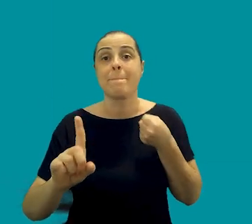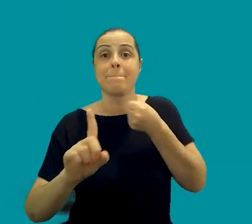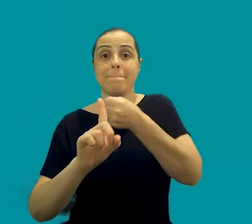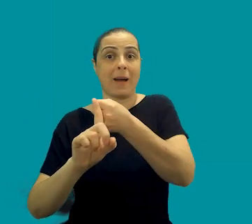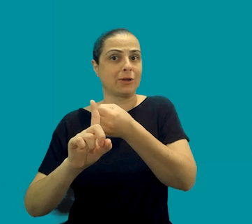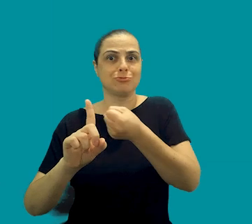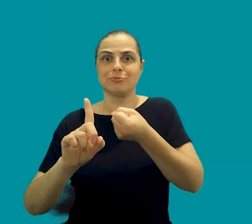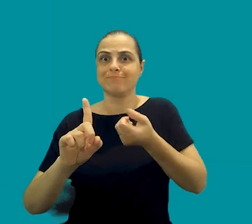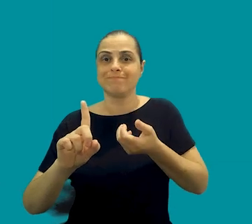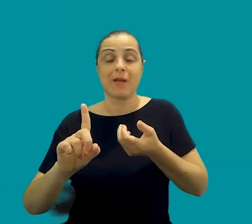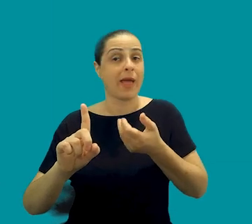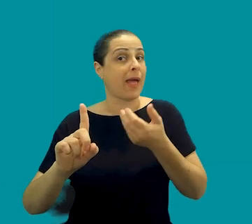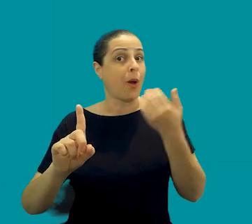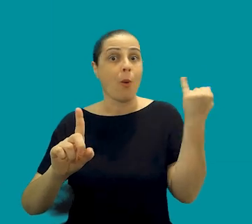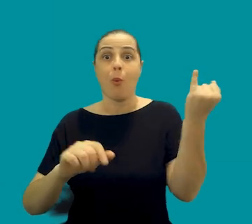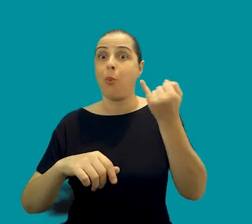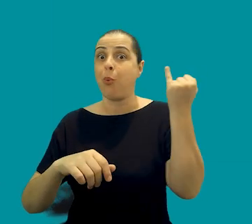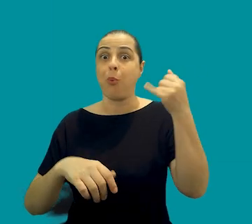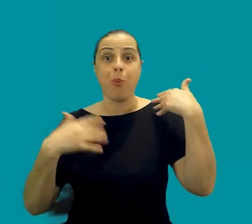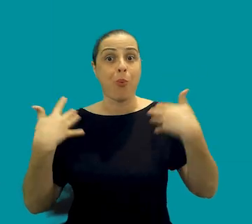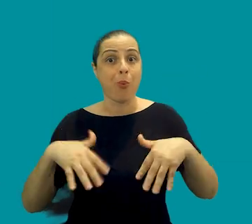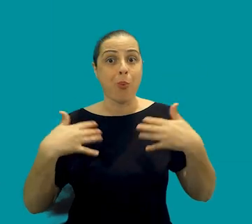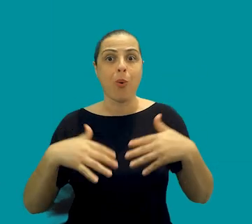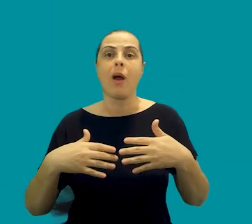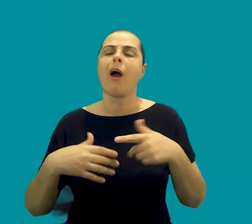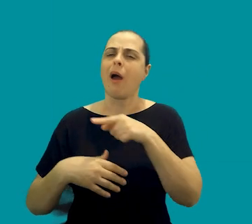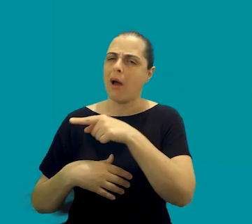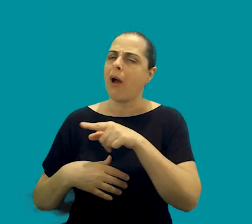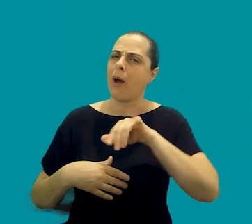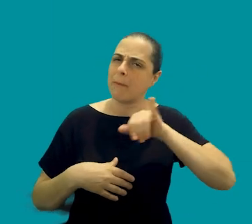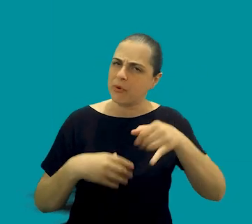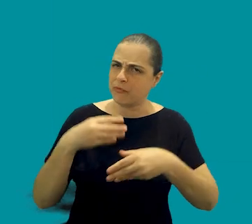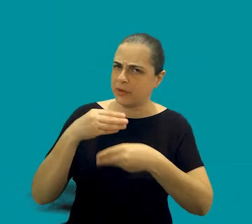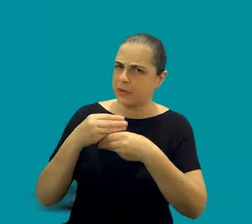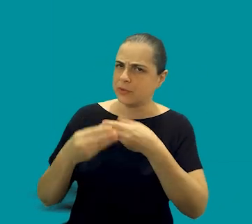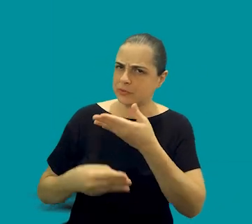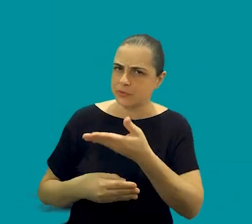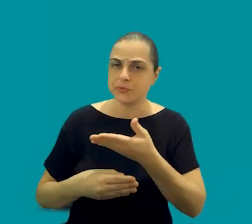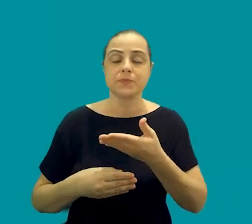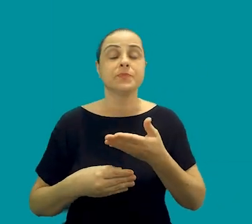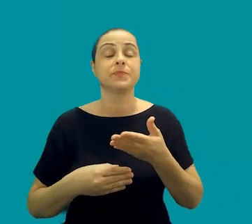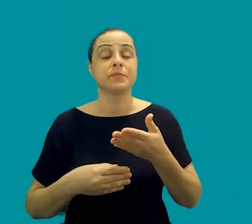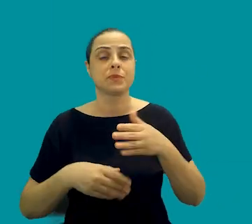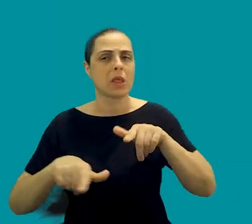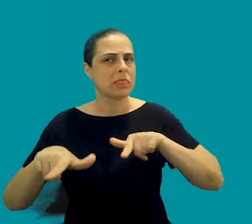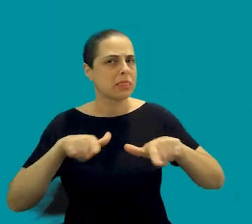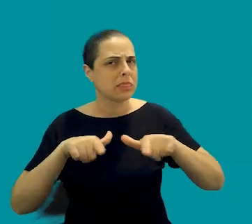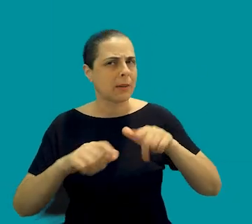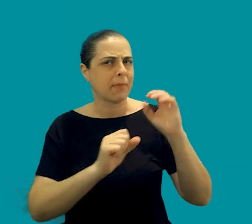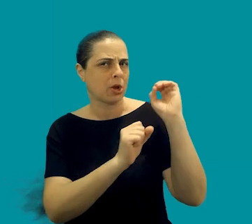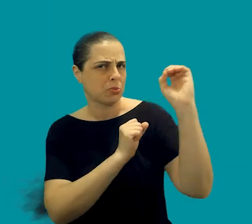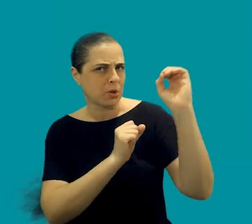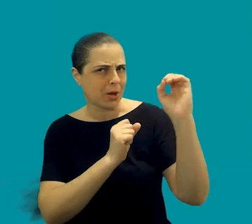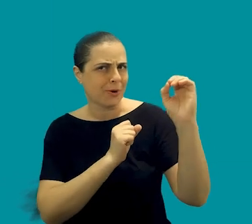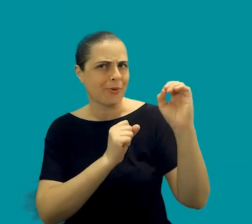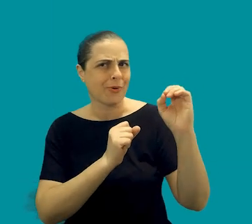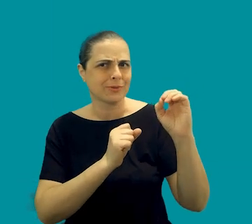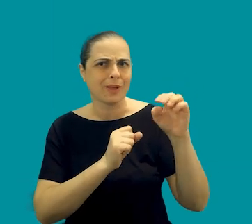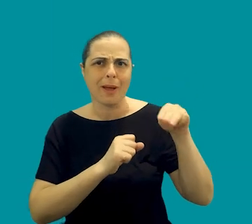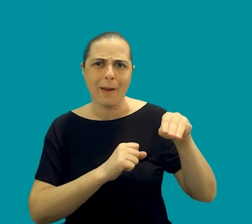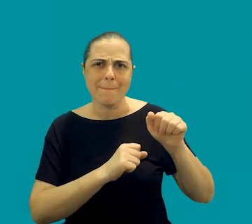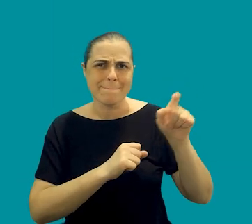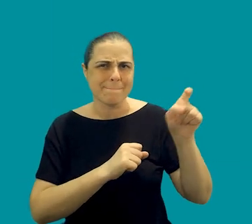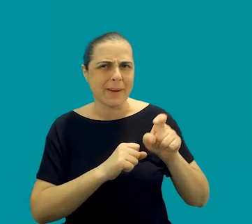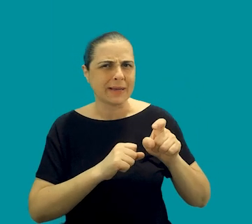disso é muito relevante. Não sei se você quer complementar aí. Então, pegando o que o Max falou, né, gente, o trabalho que vocês fazem, né, o Max, estou